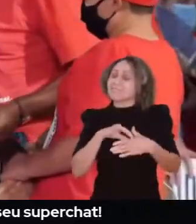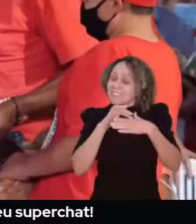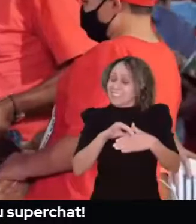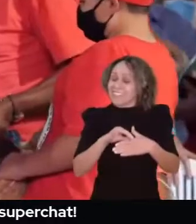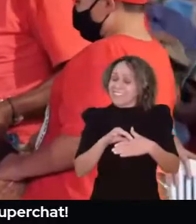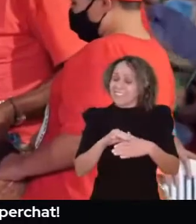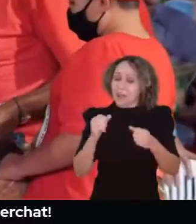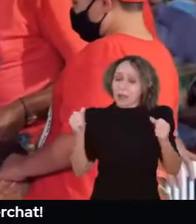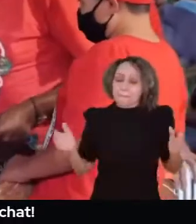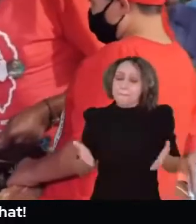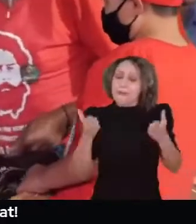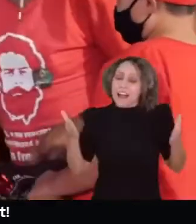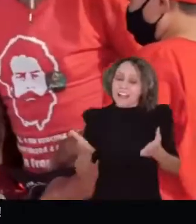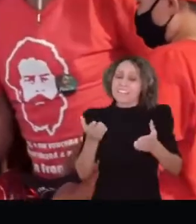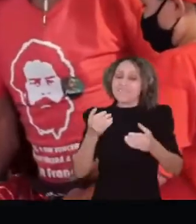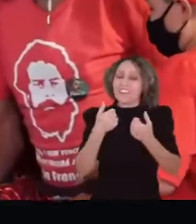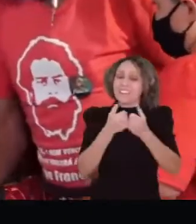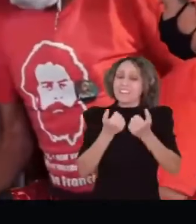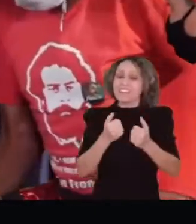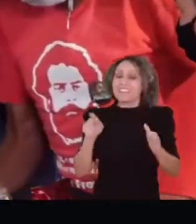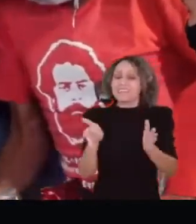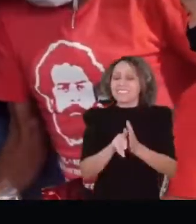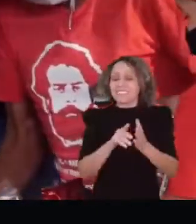Bom dia, companheiros e companheiras.